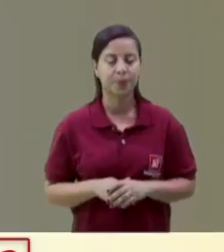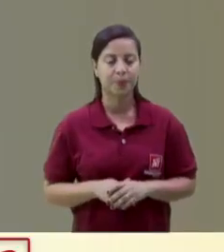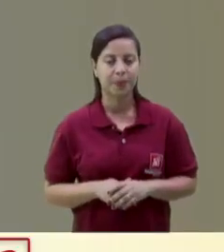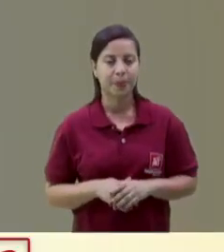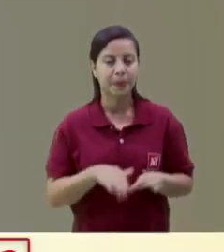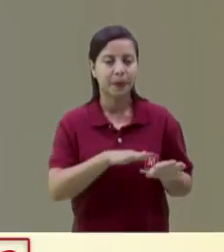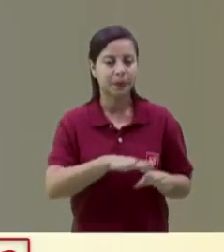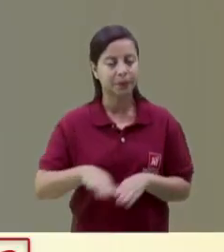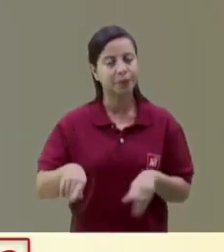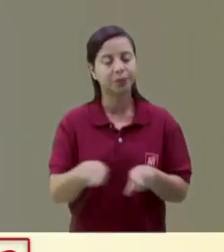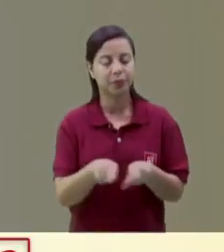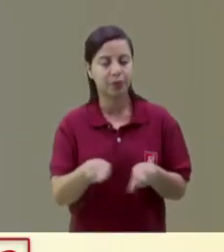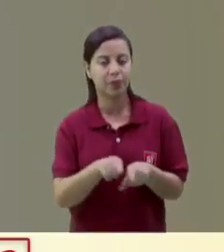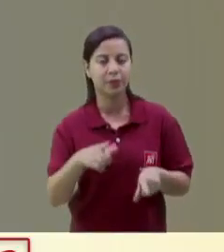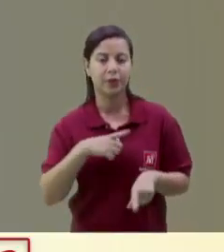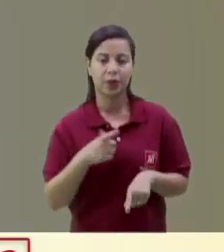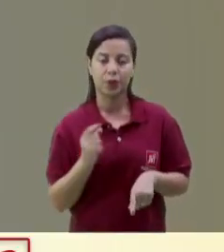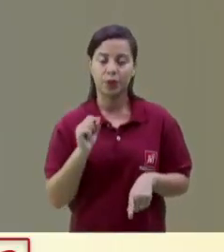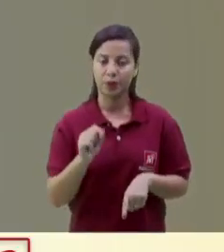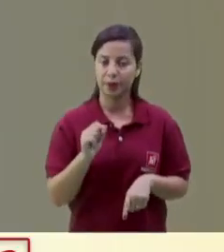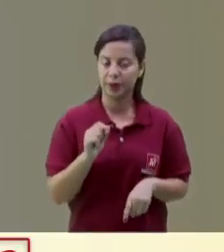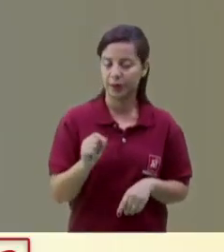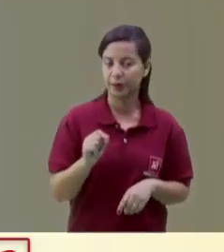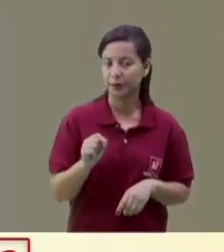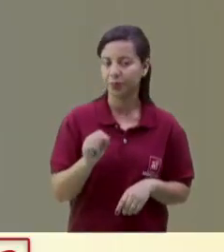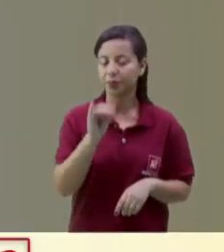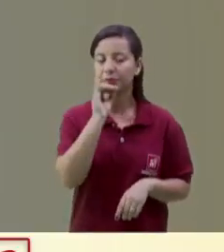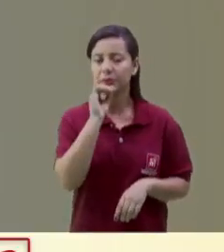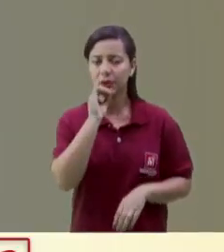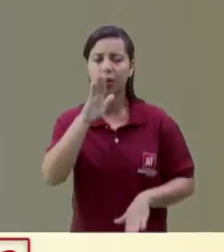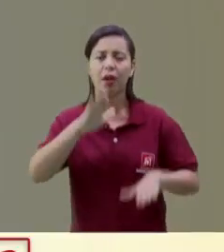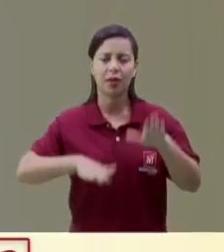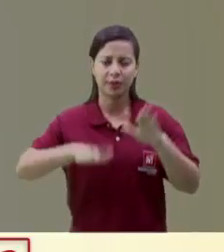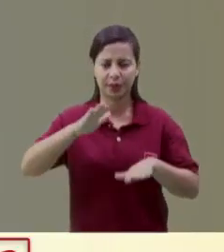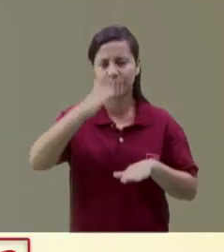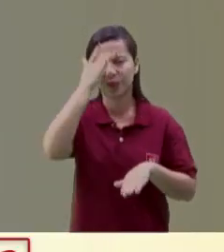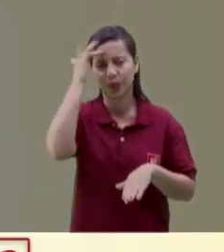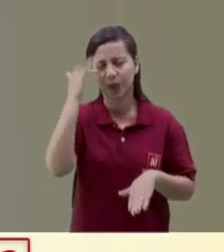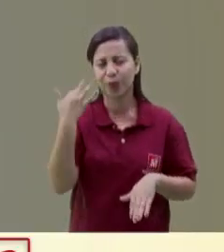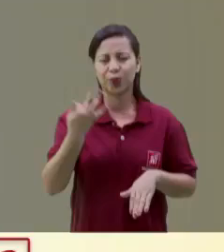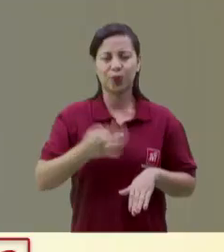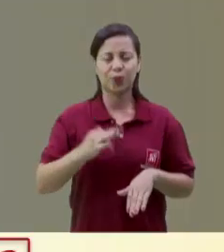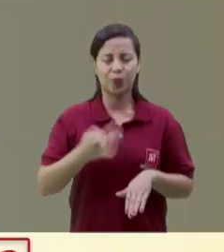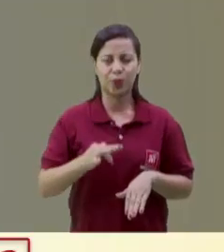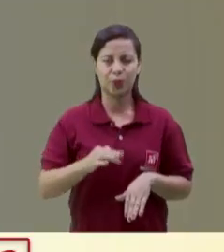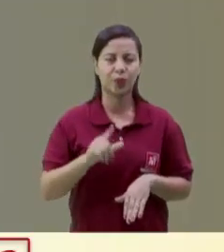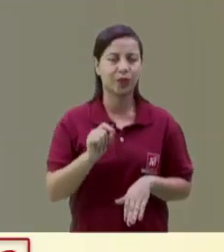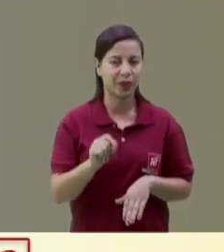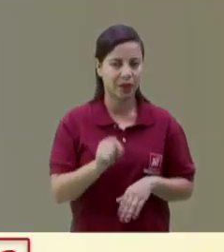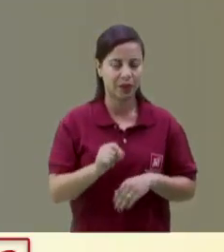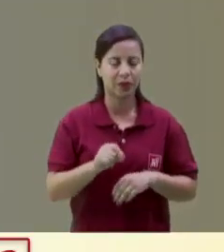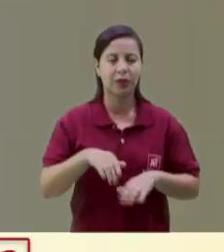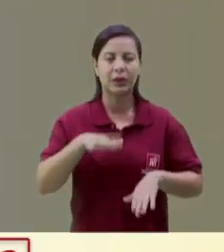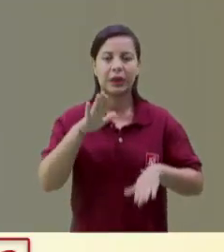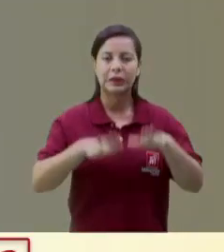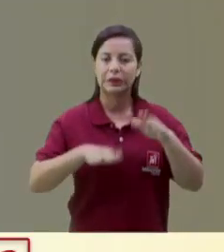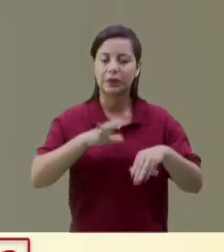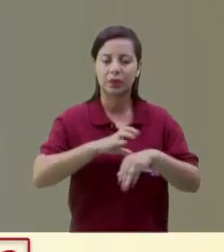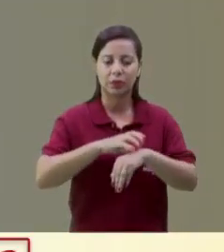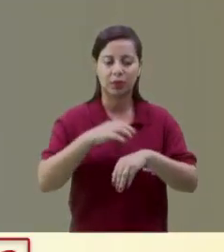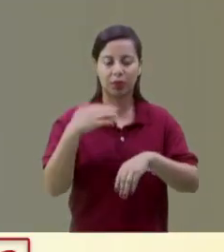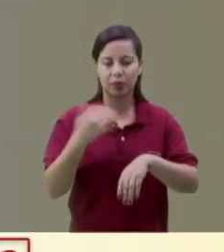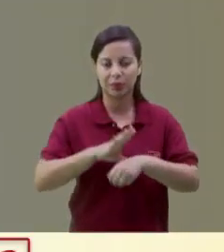E uma situação que eu posso ter também, né, que causa intensa dor, é a situação de uma luxação, de